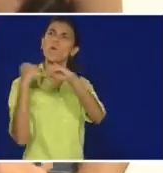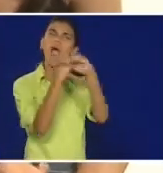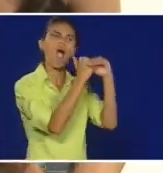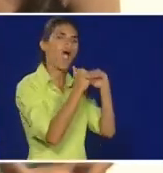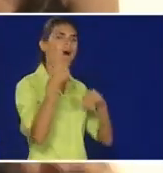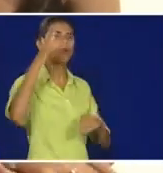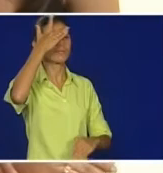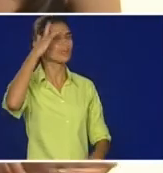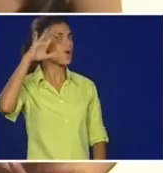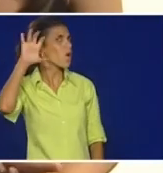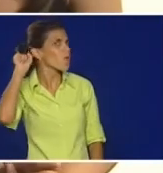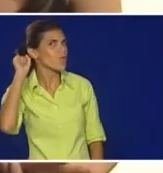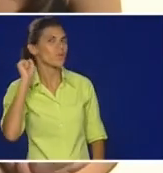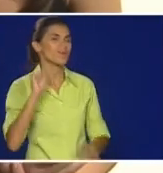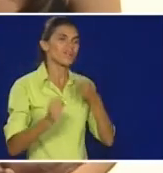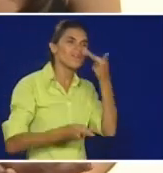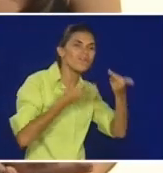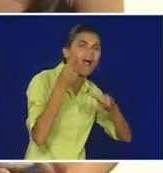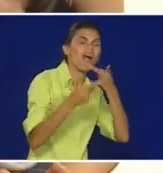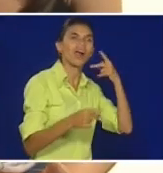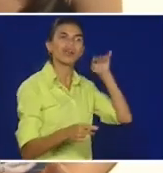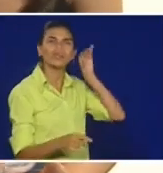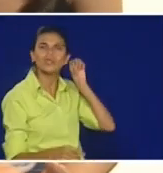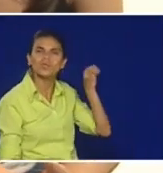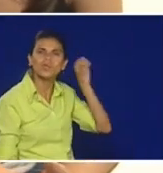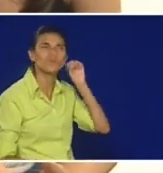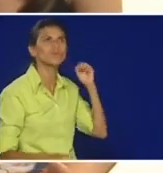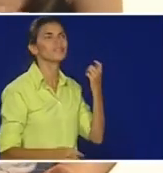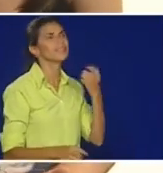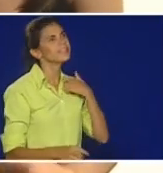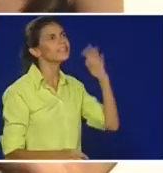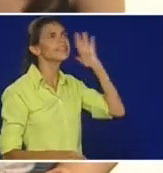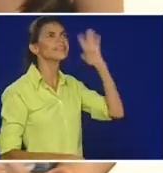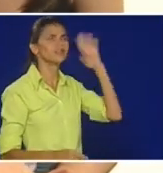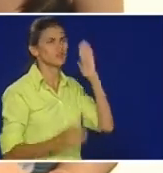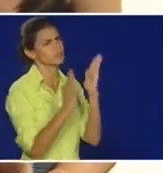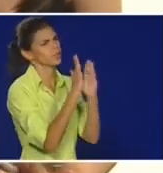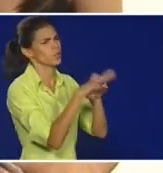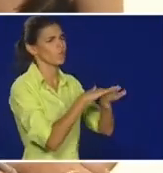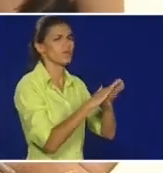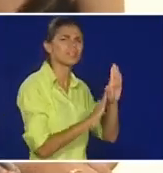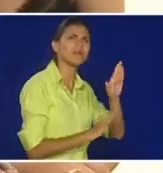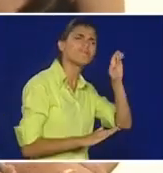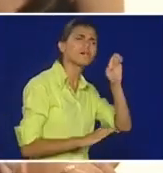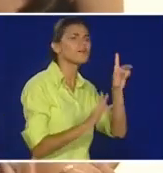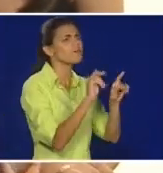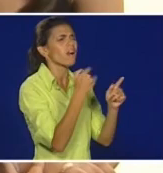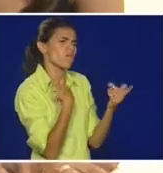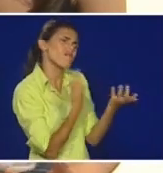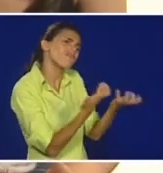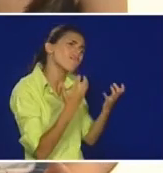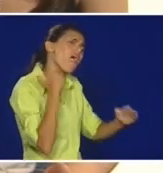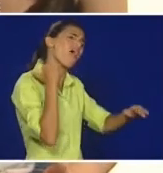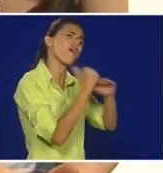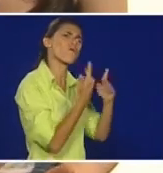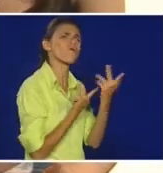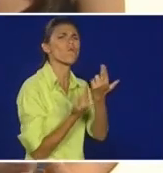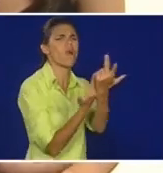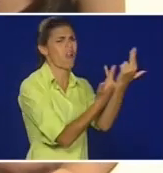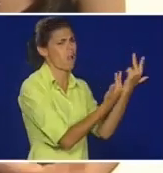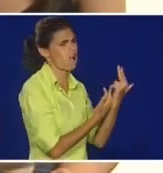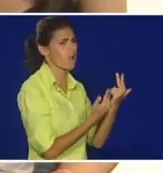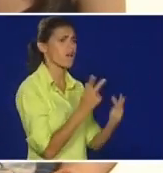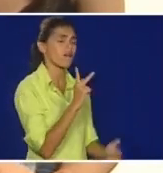que escutam. Daí eu conversei com minha mãe, com meu pai sobre isso. Daí a minha mãe